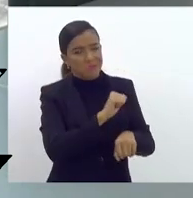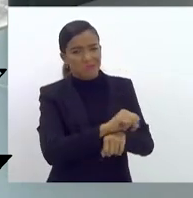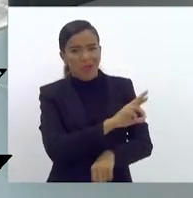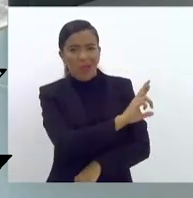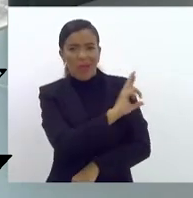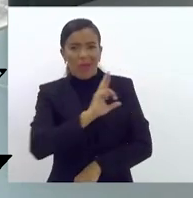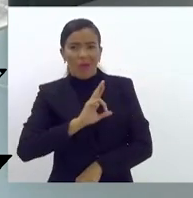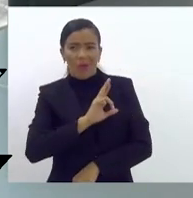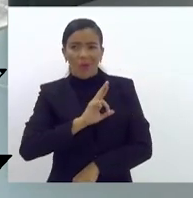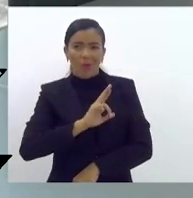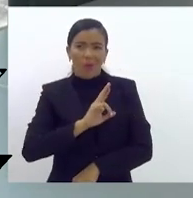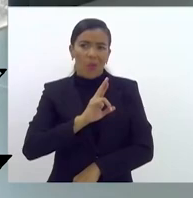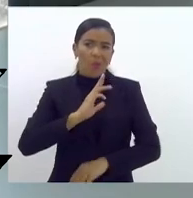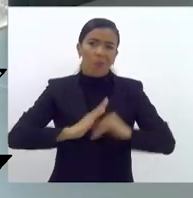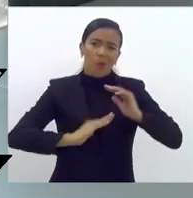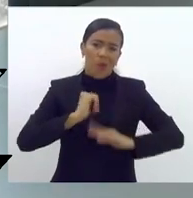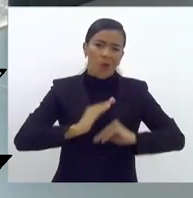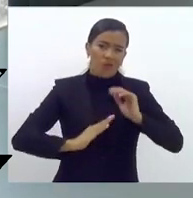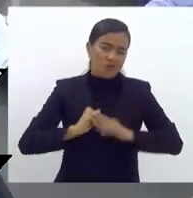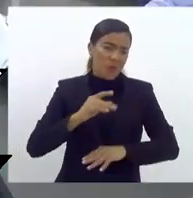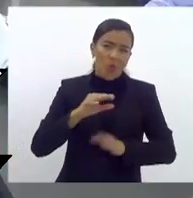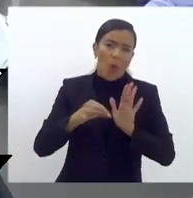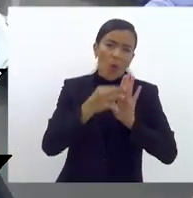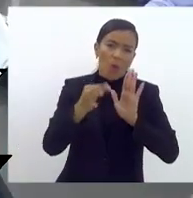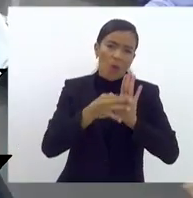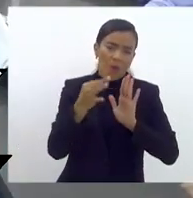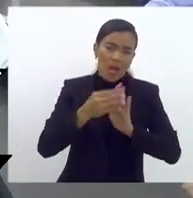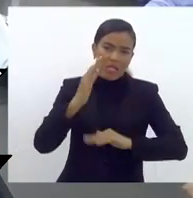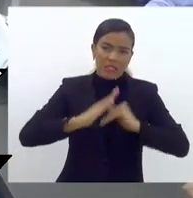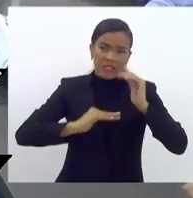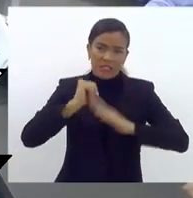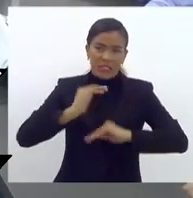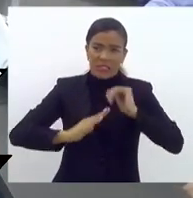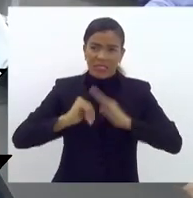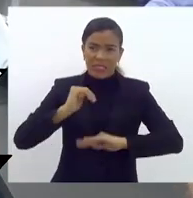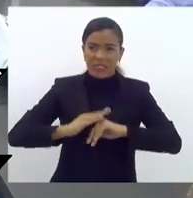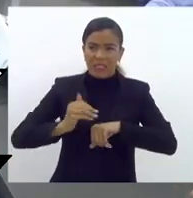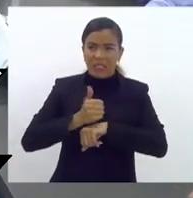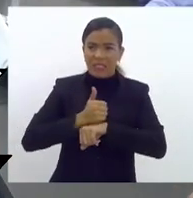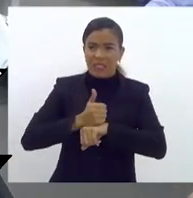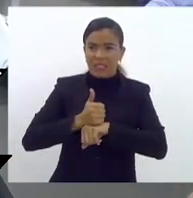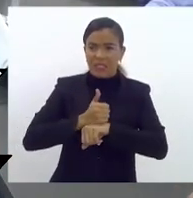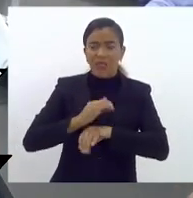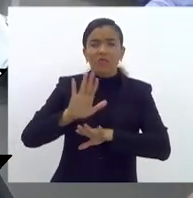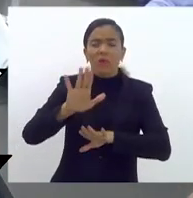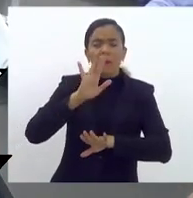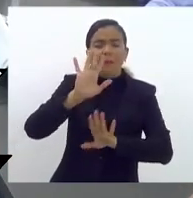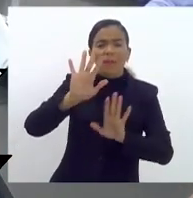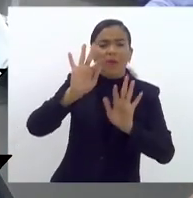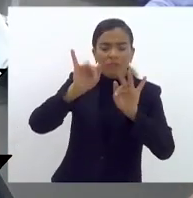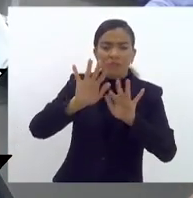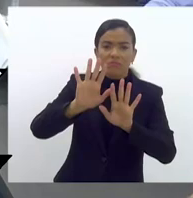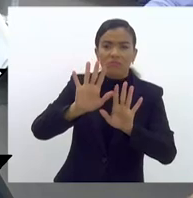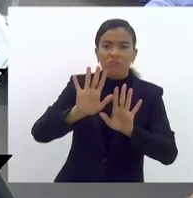inepac não mas não parece dizendo que a minha proposição não é bom dizer